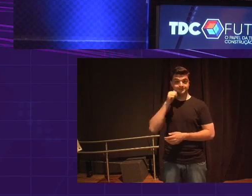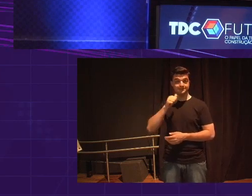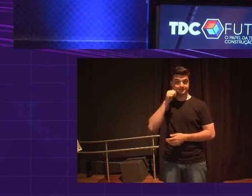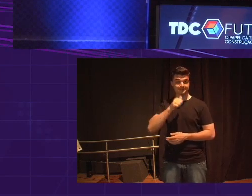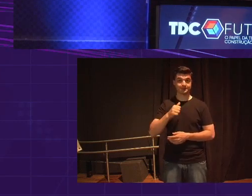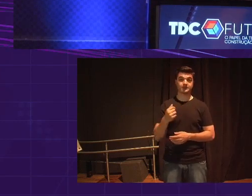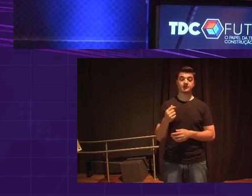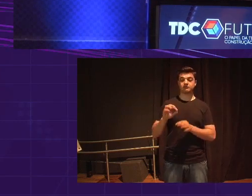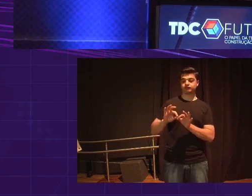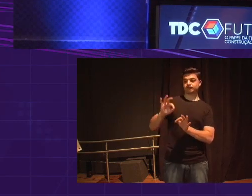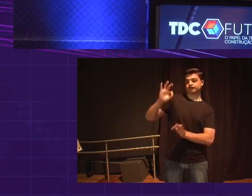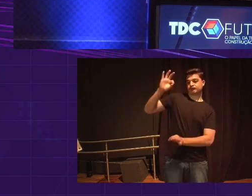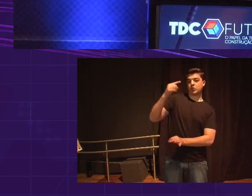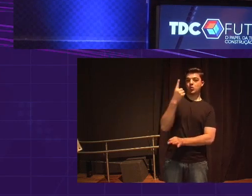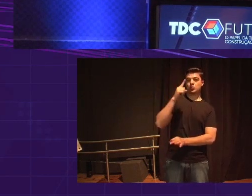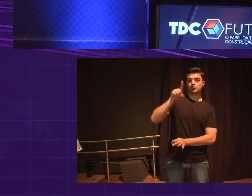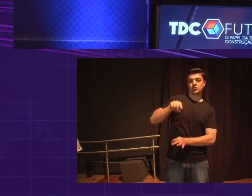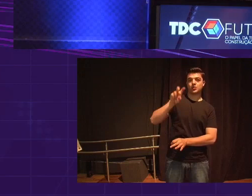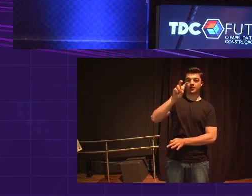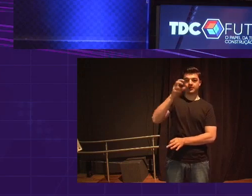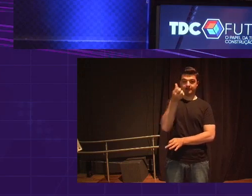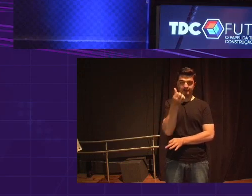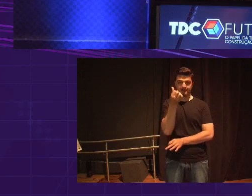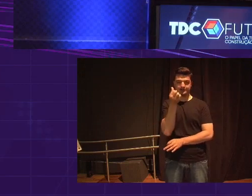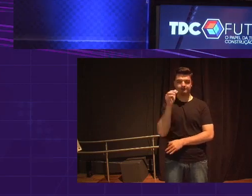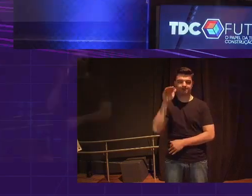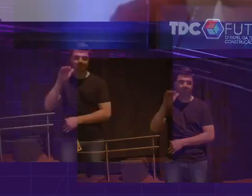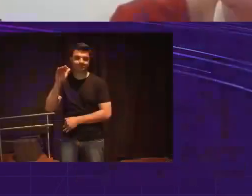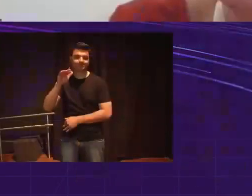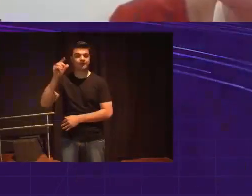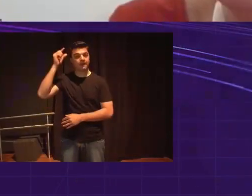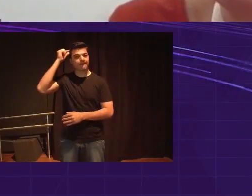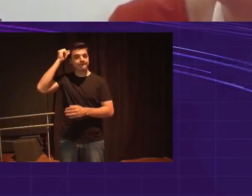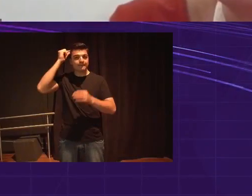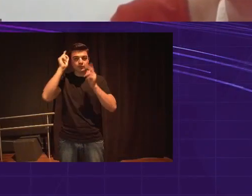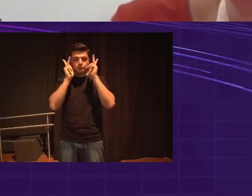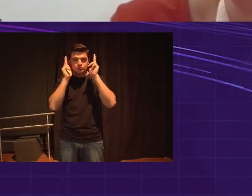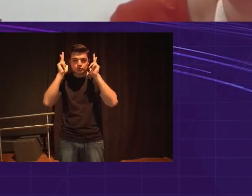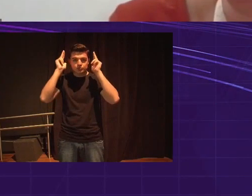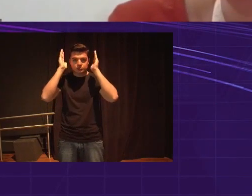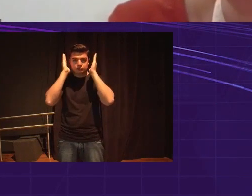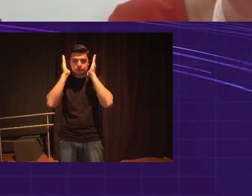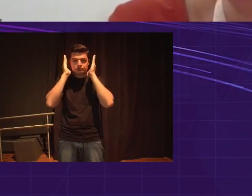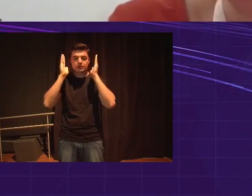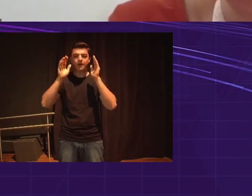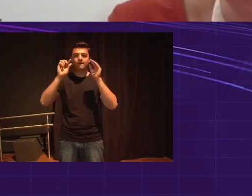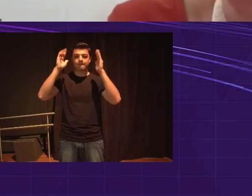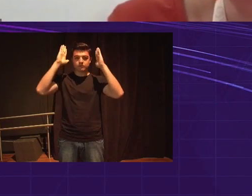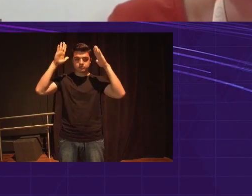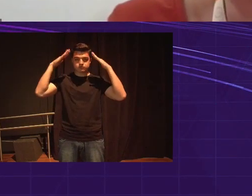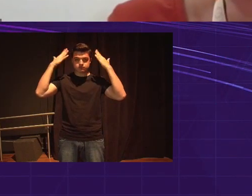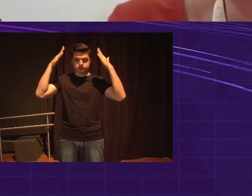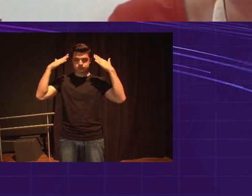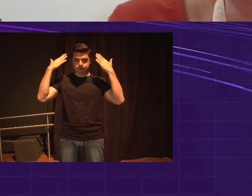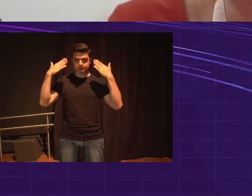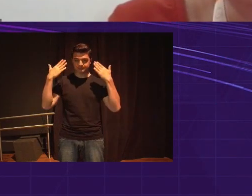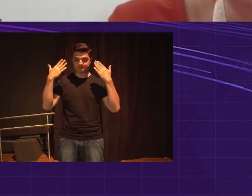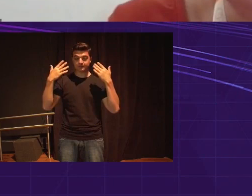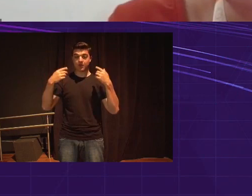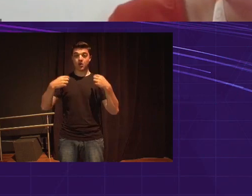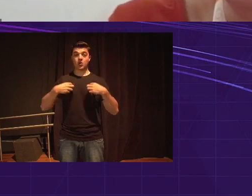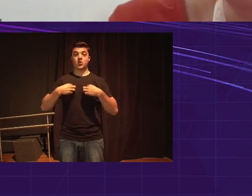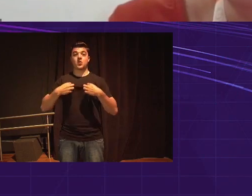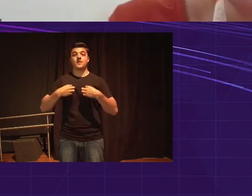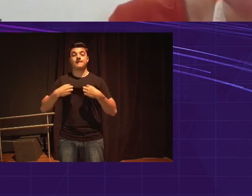tenho 1,56 m, né? Baixinha, cabelos curtos, levemente ondulados. Estou